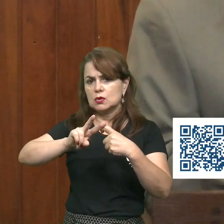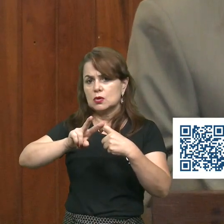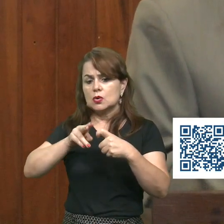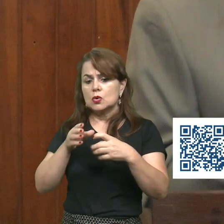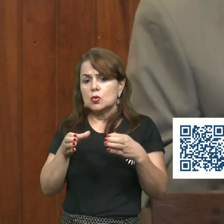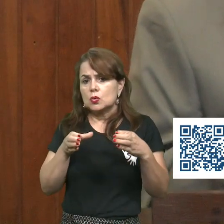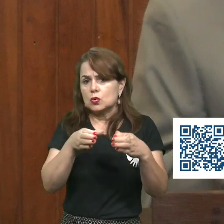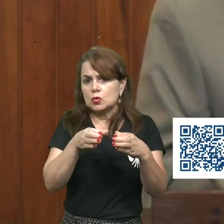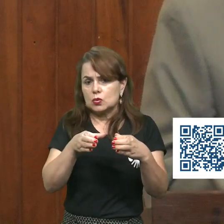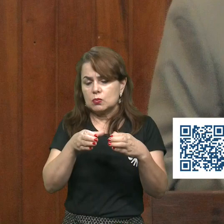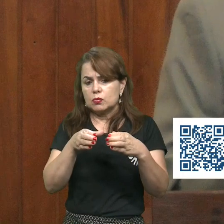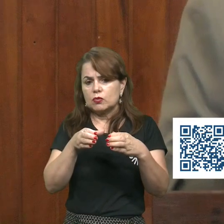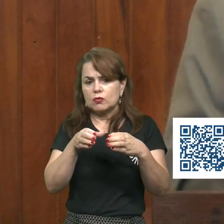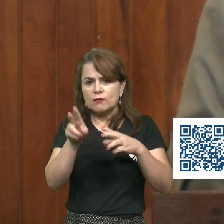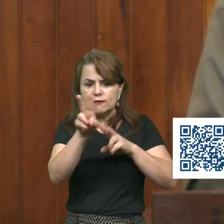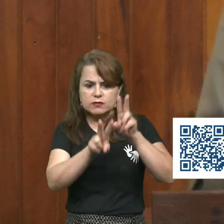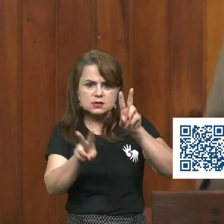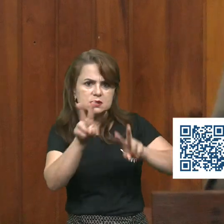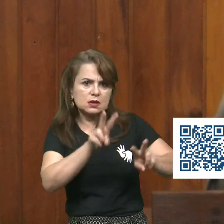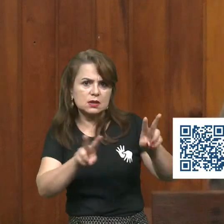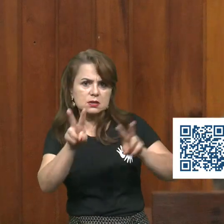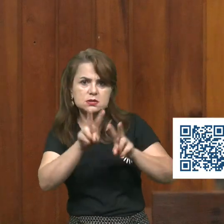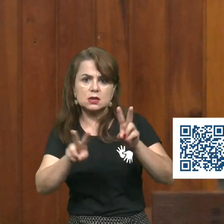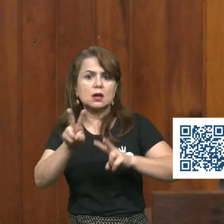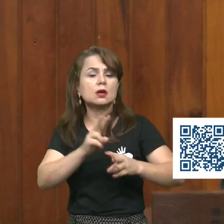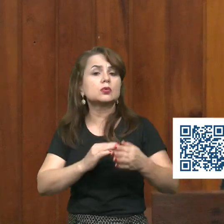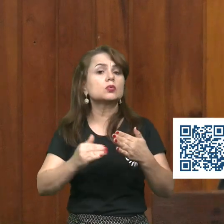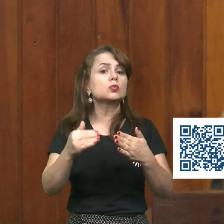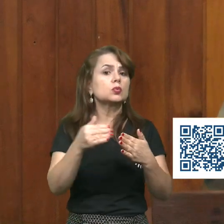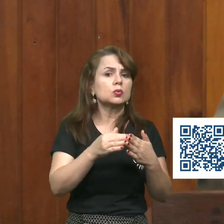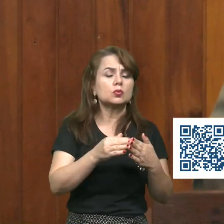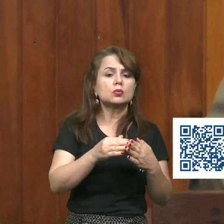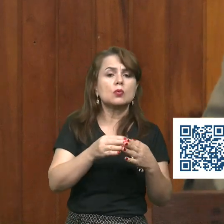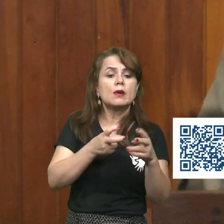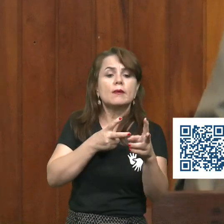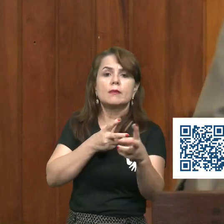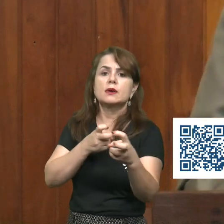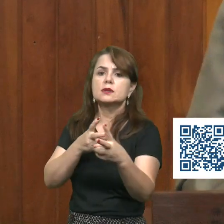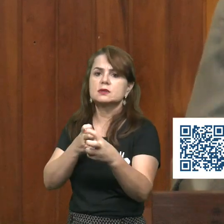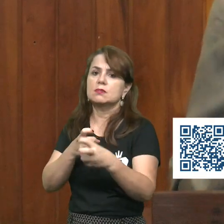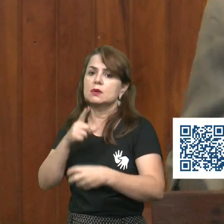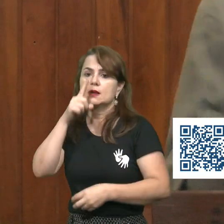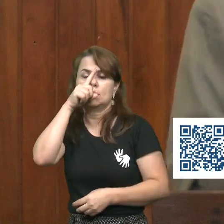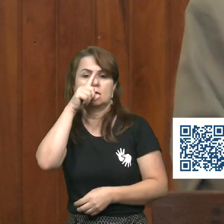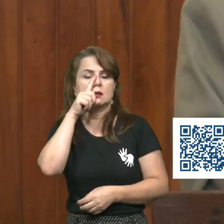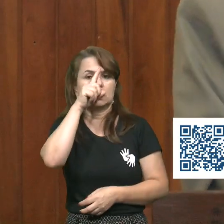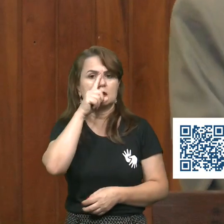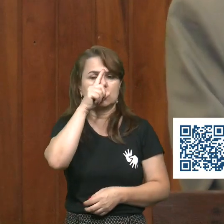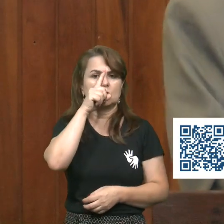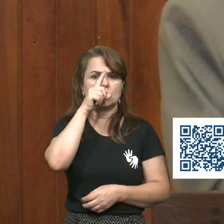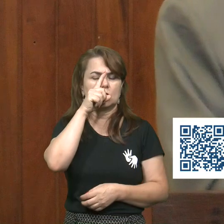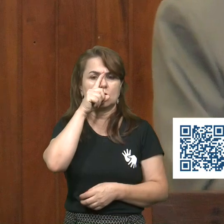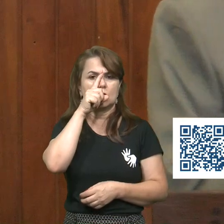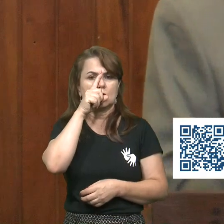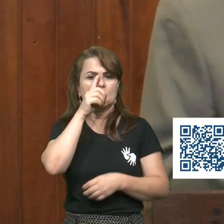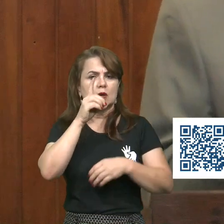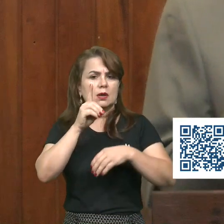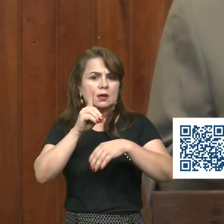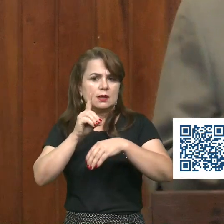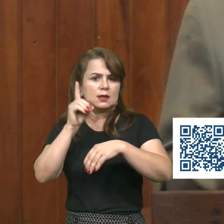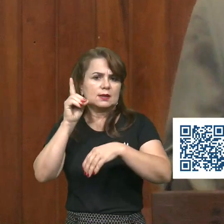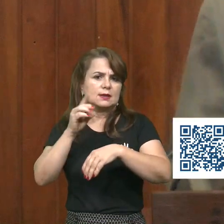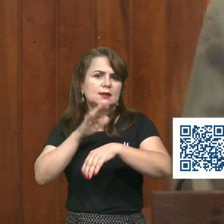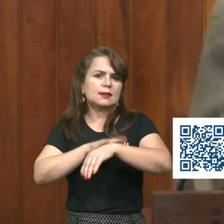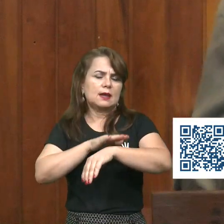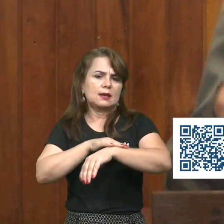para ampla varredura com o intuito de identificar as situações de risco para a dengue,